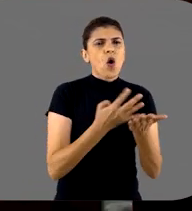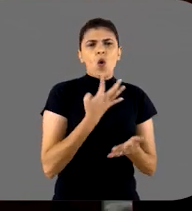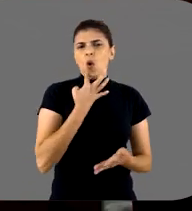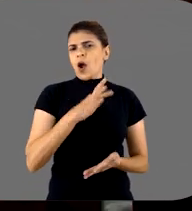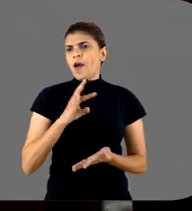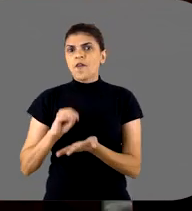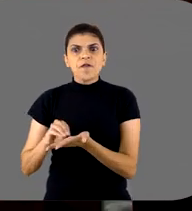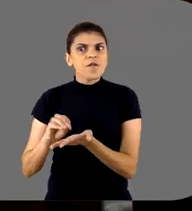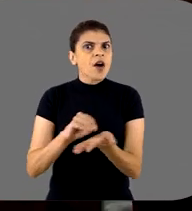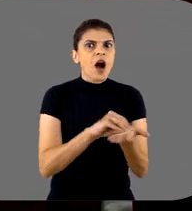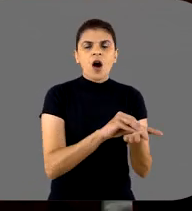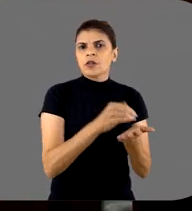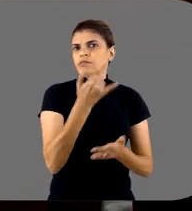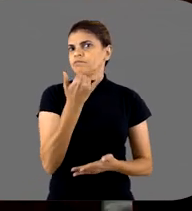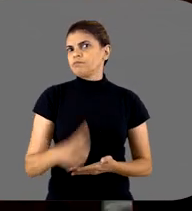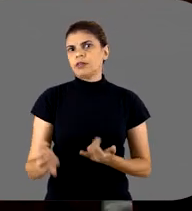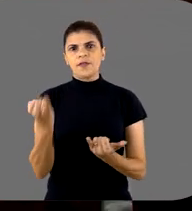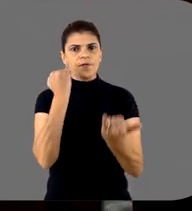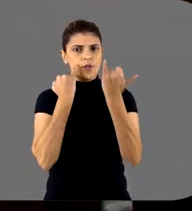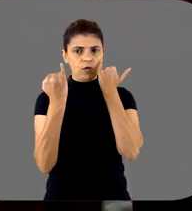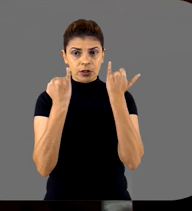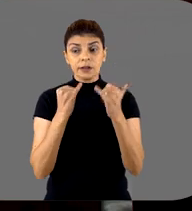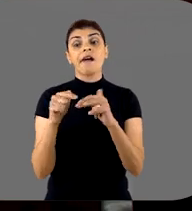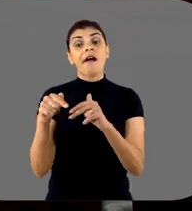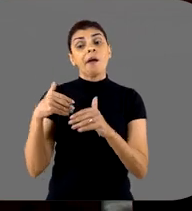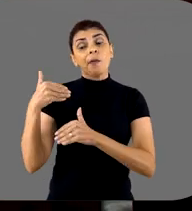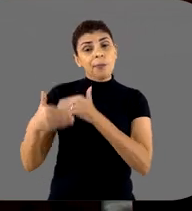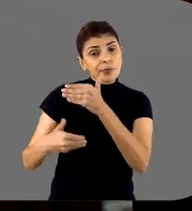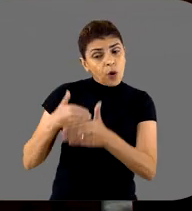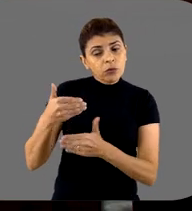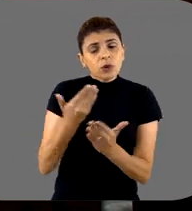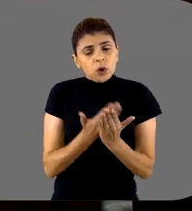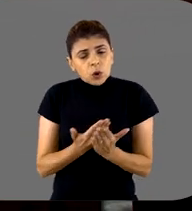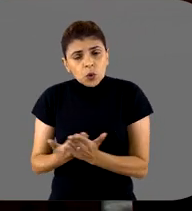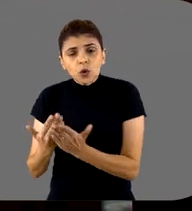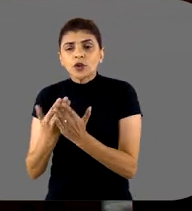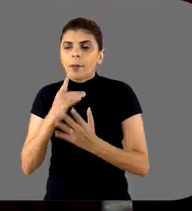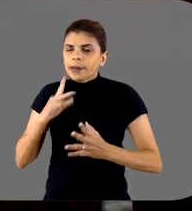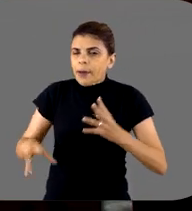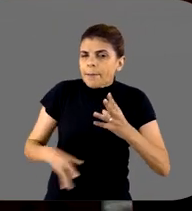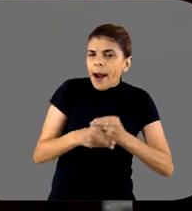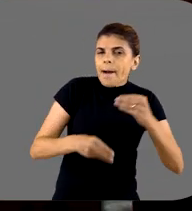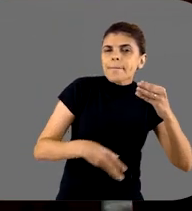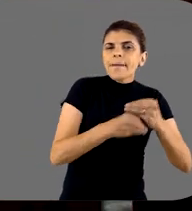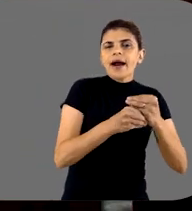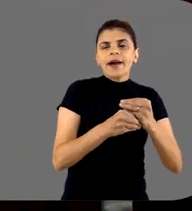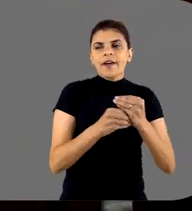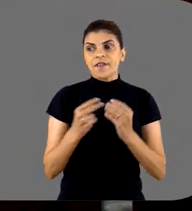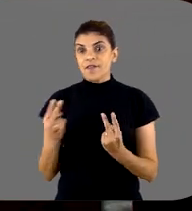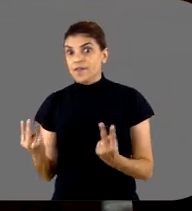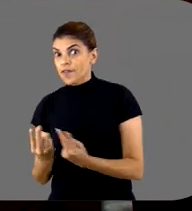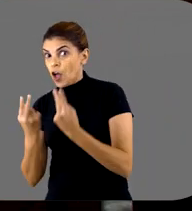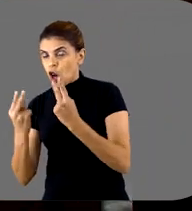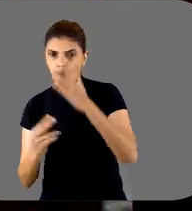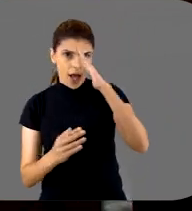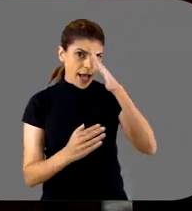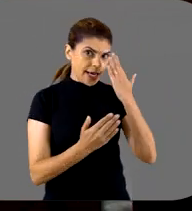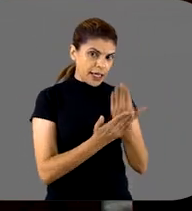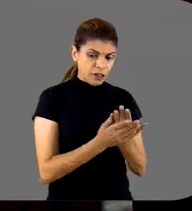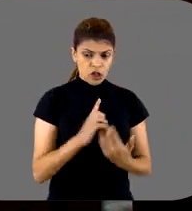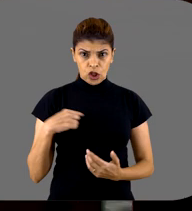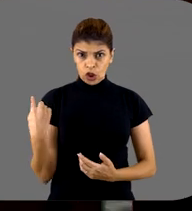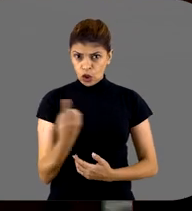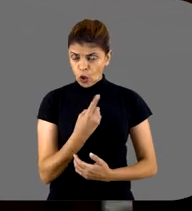de conhecimento, de falta de informação. Por esse processo que eu estou estudando, da gambiarra que as pessoas fazem entre valores,